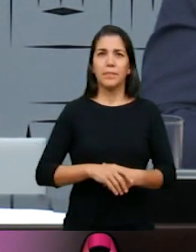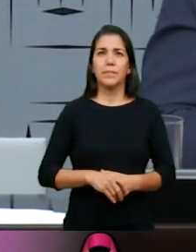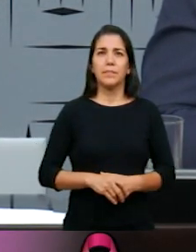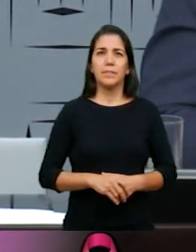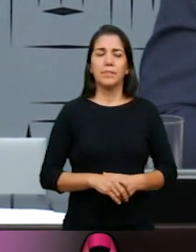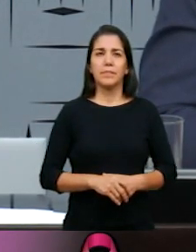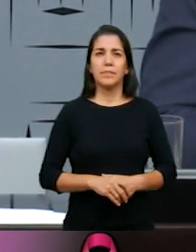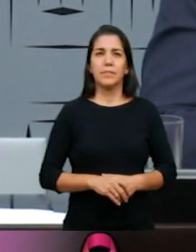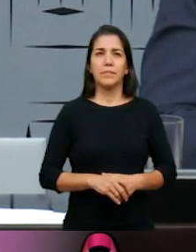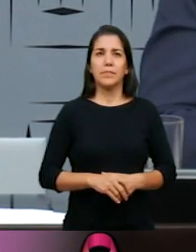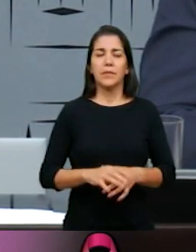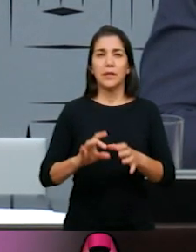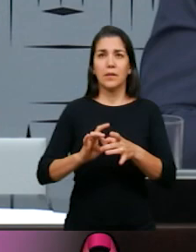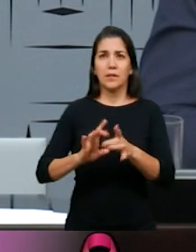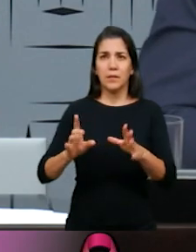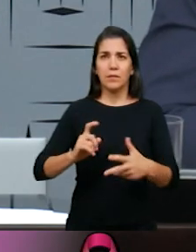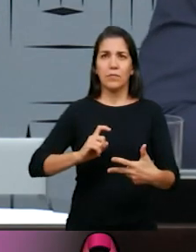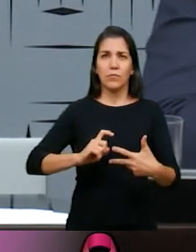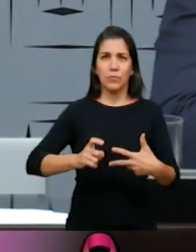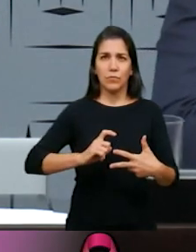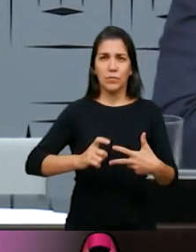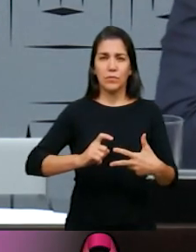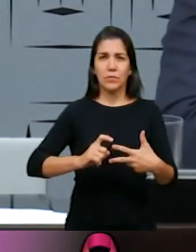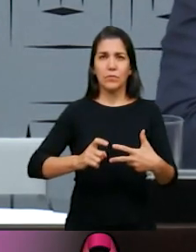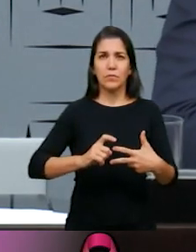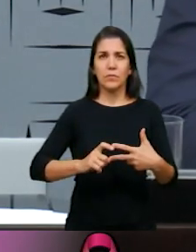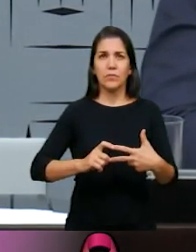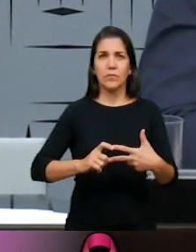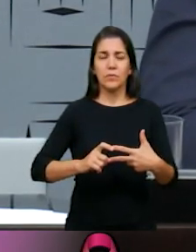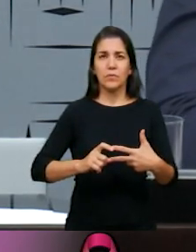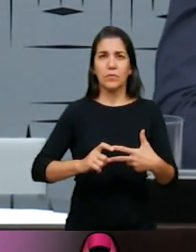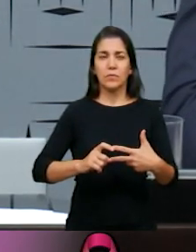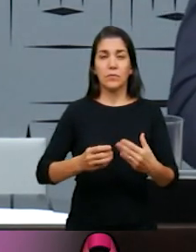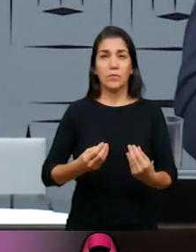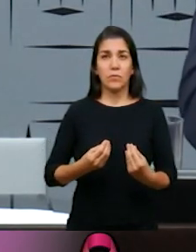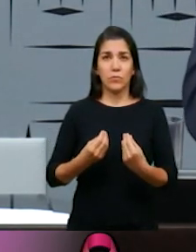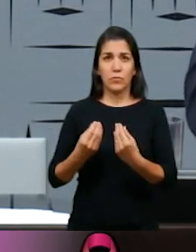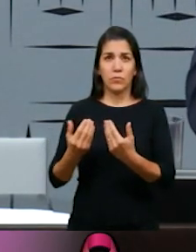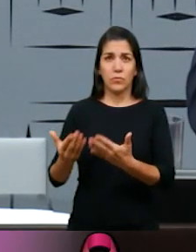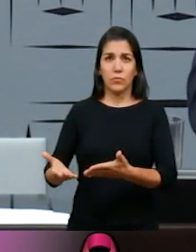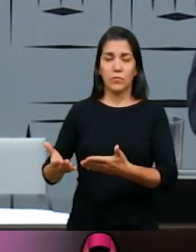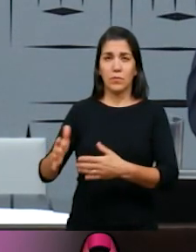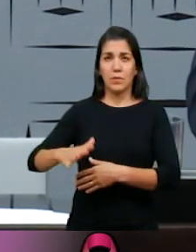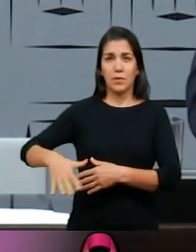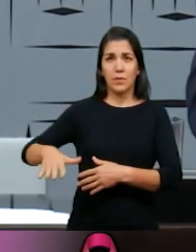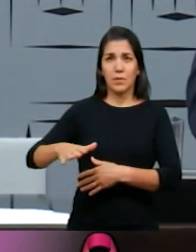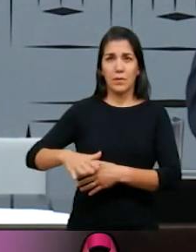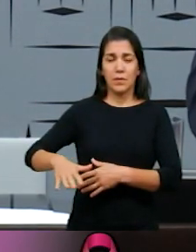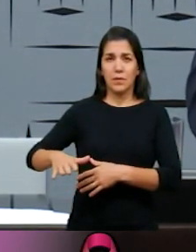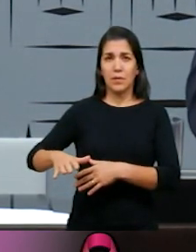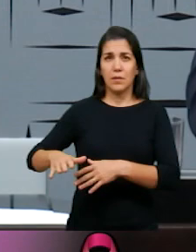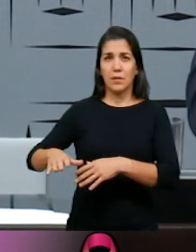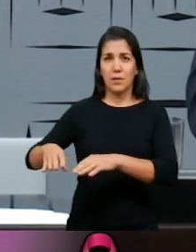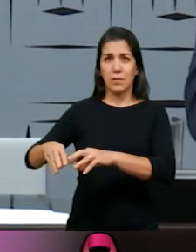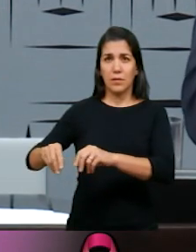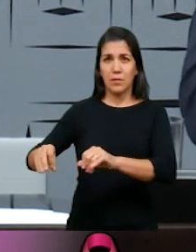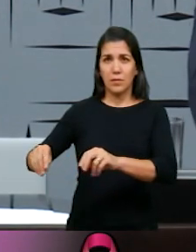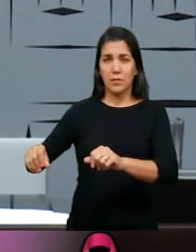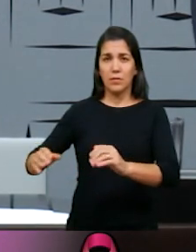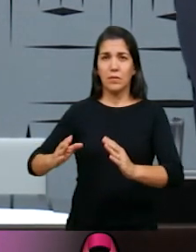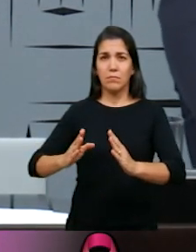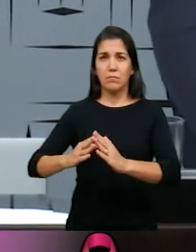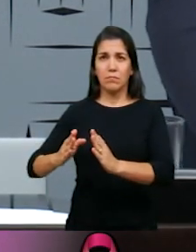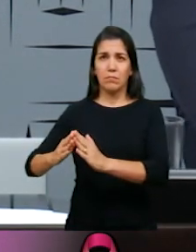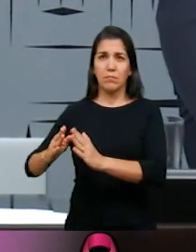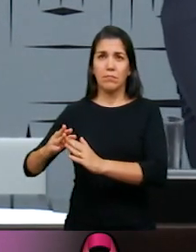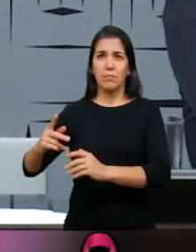Municipal. Autoriza o Executivo Municipal a alienar por doação área de terra localizada no loteamento